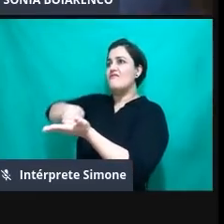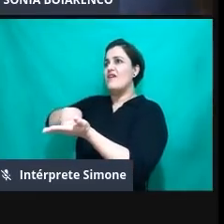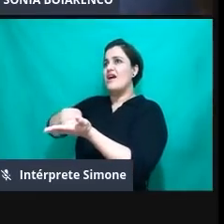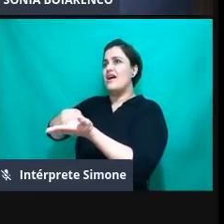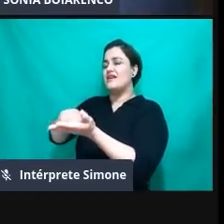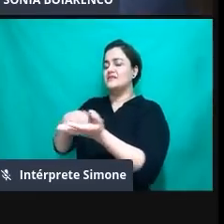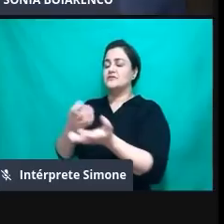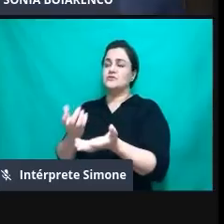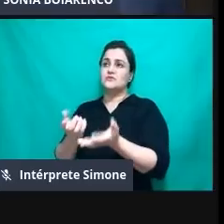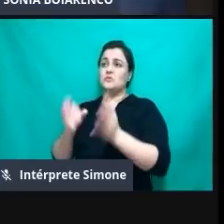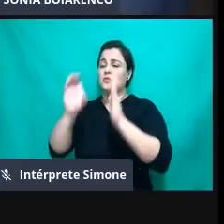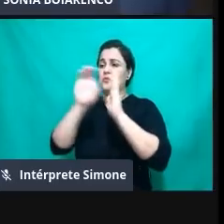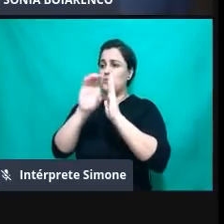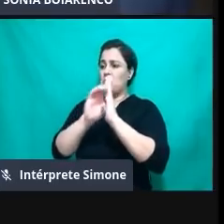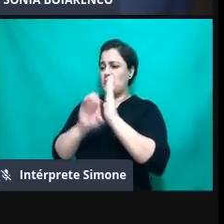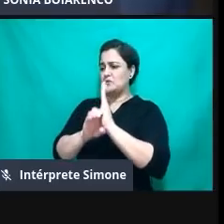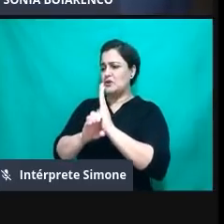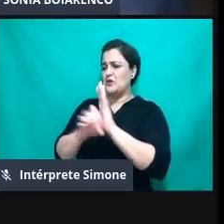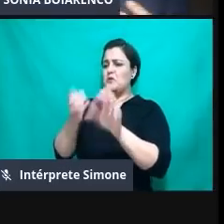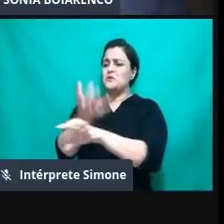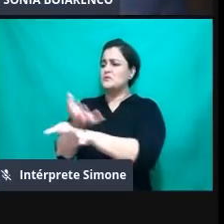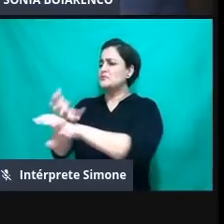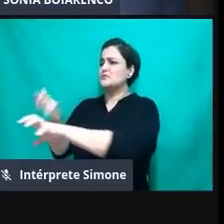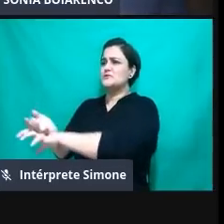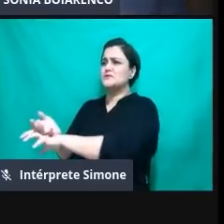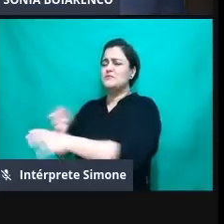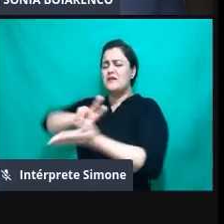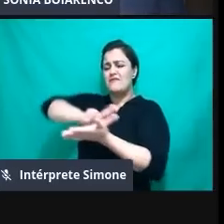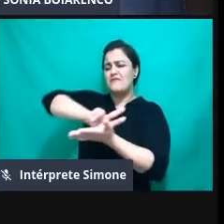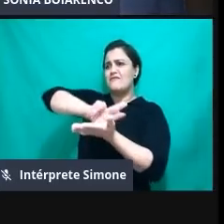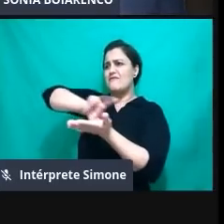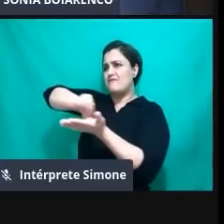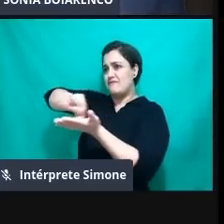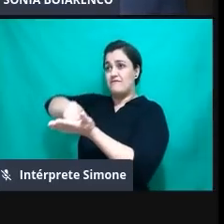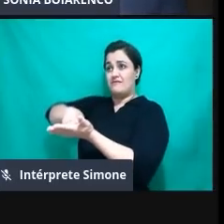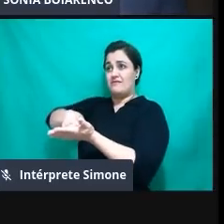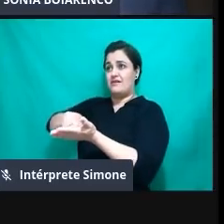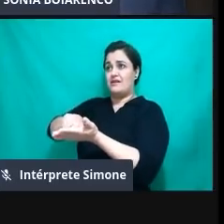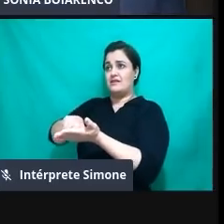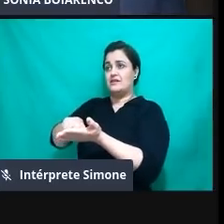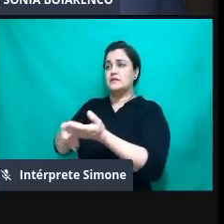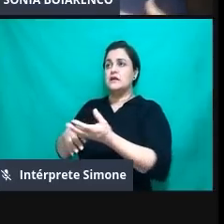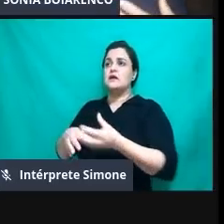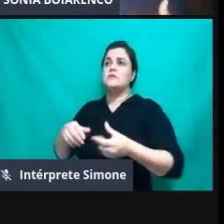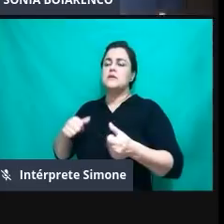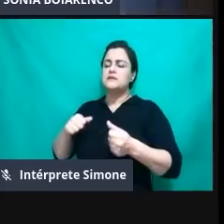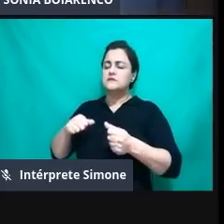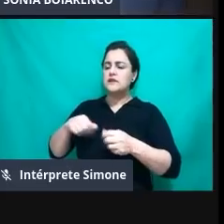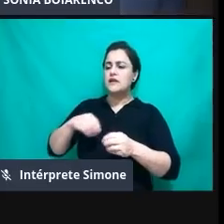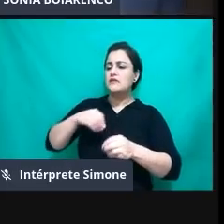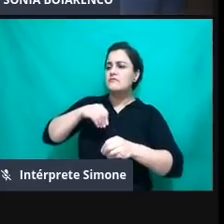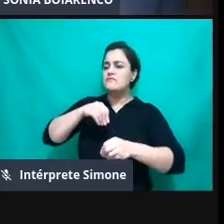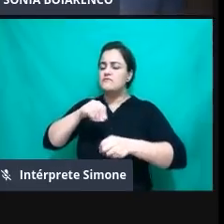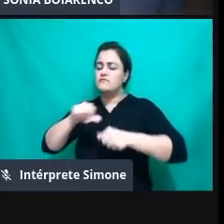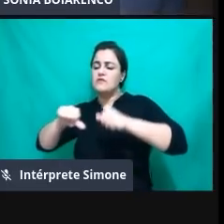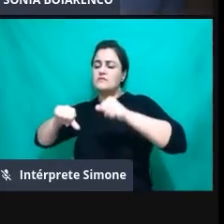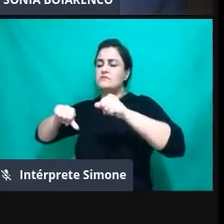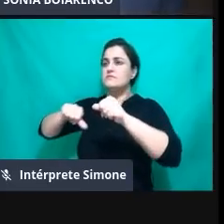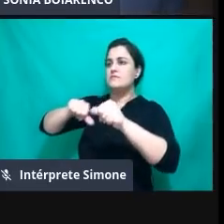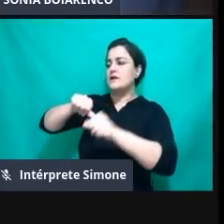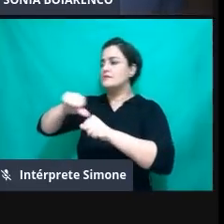as políticas públicas, né, sempre estão mudando na questão da educação, e também a gente sempre